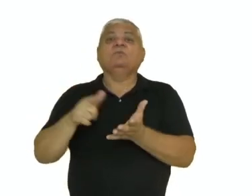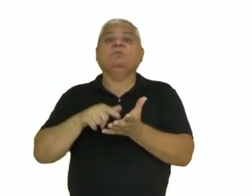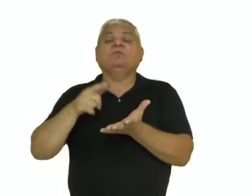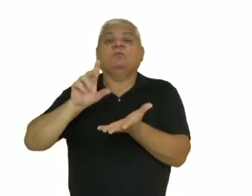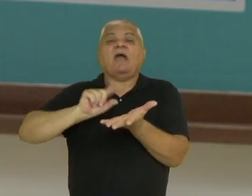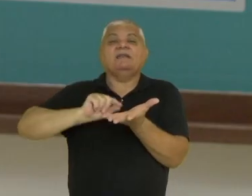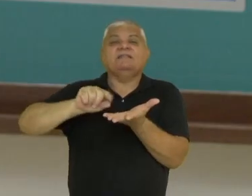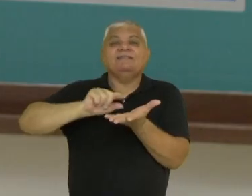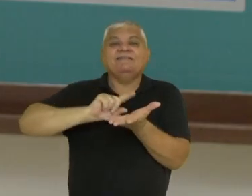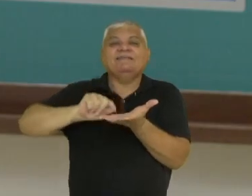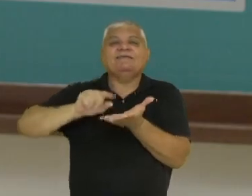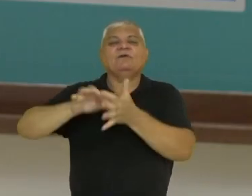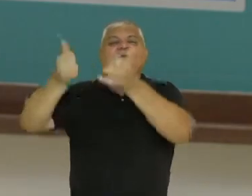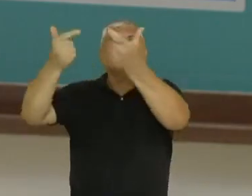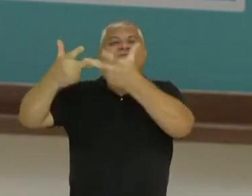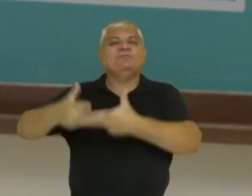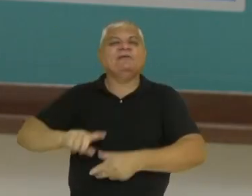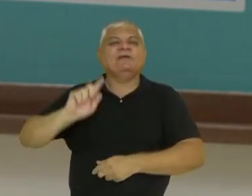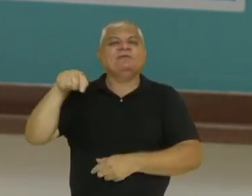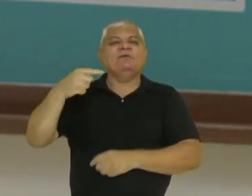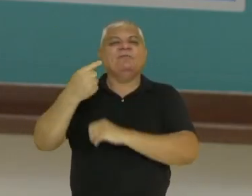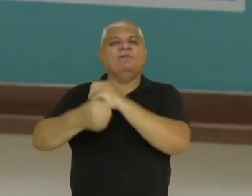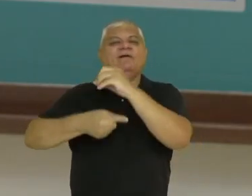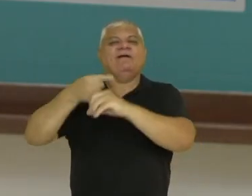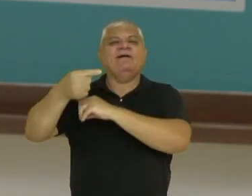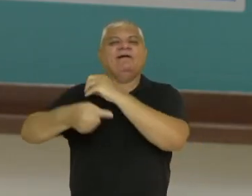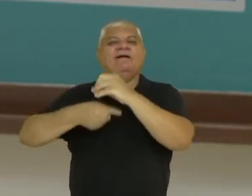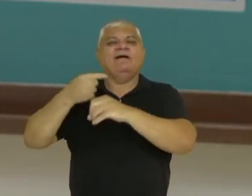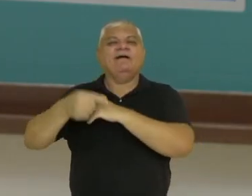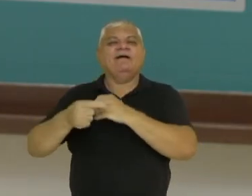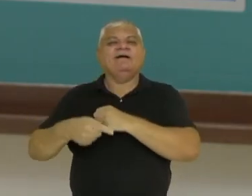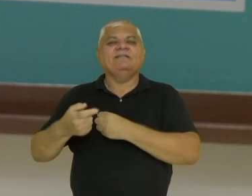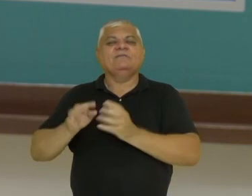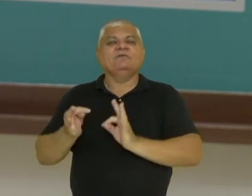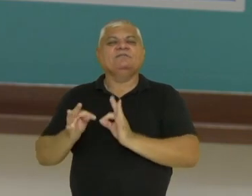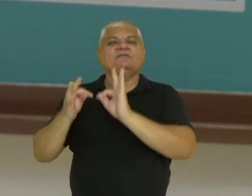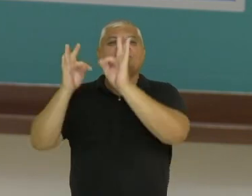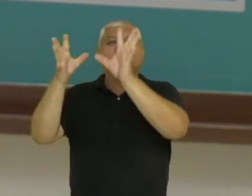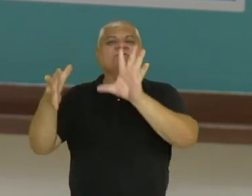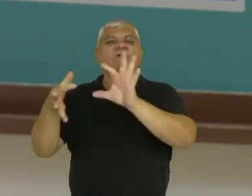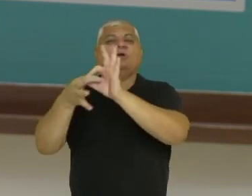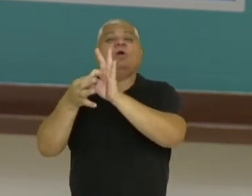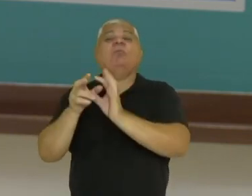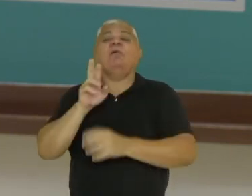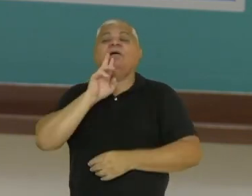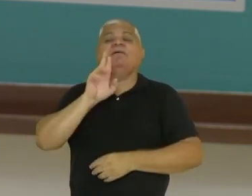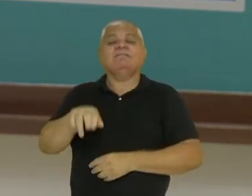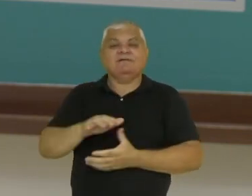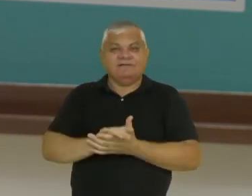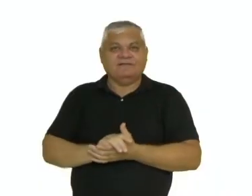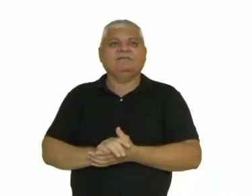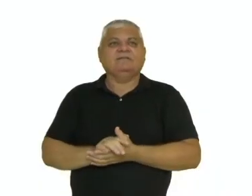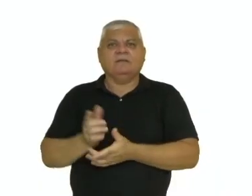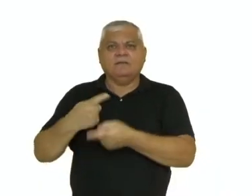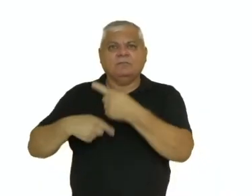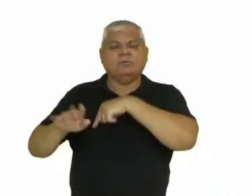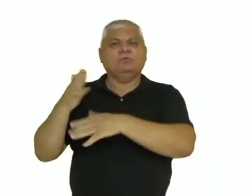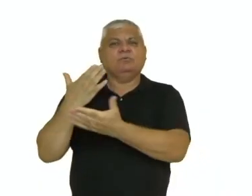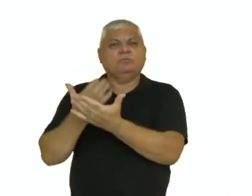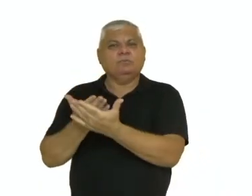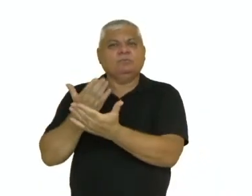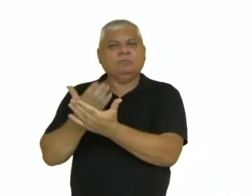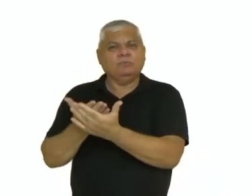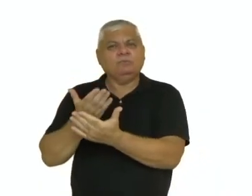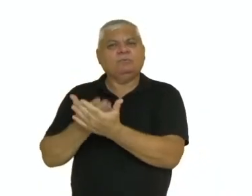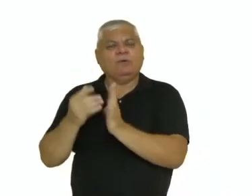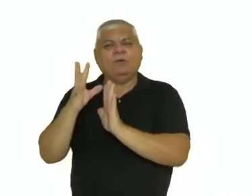átomo e o resultado que ele traz para a gente na tecnologia. Que tal saber mais sobre a relação entre a evolução dos estudos dos modelos